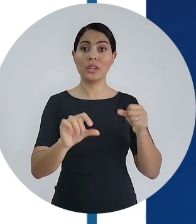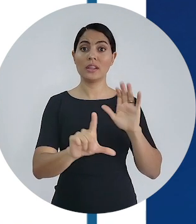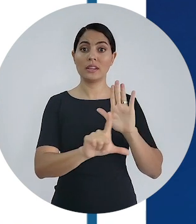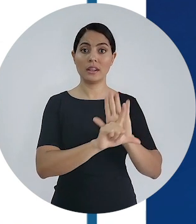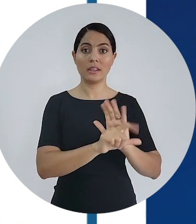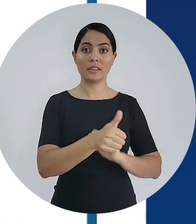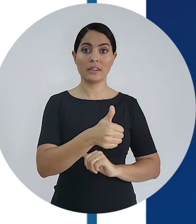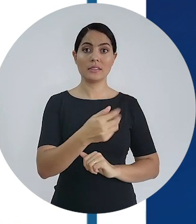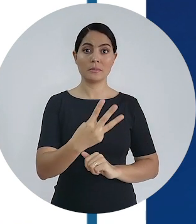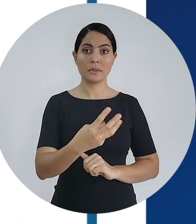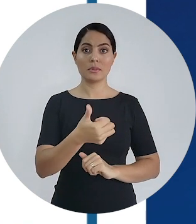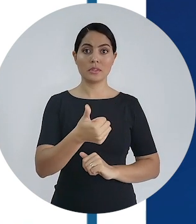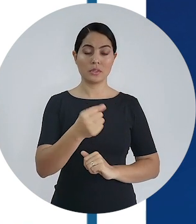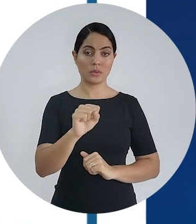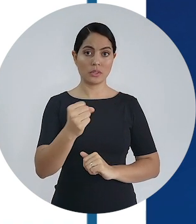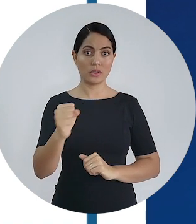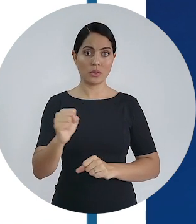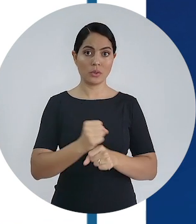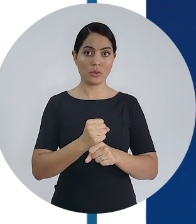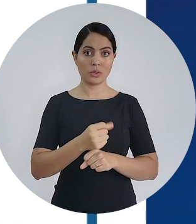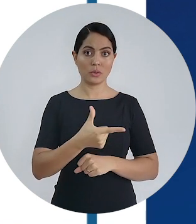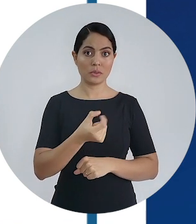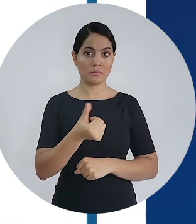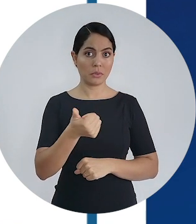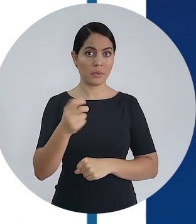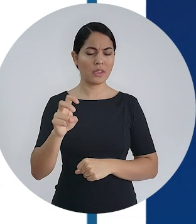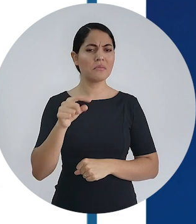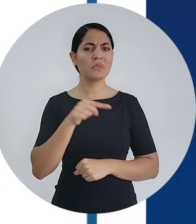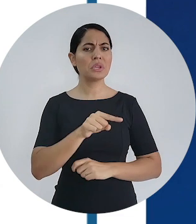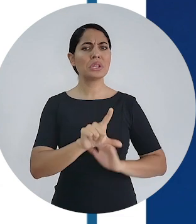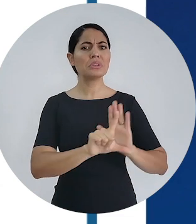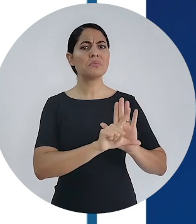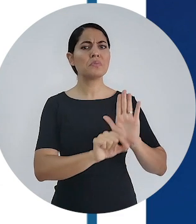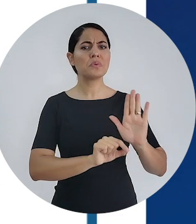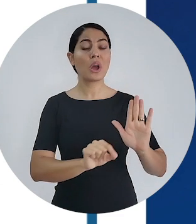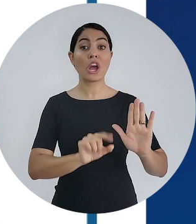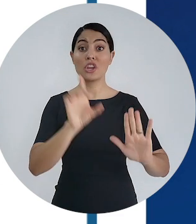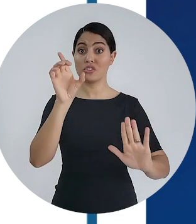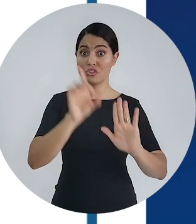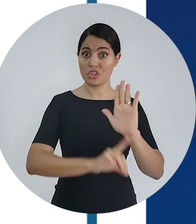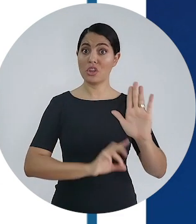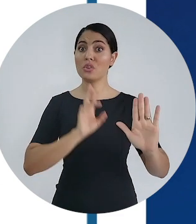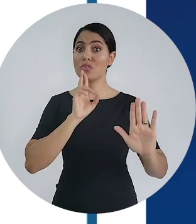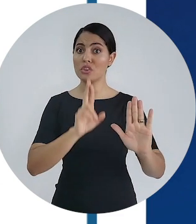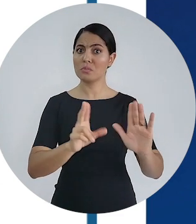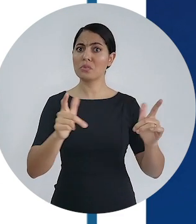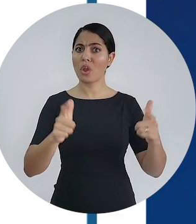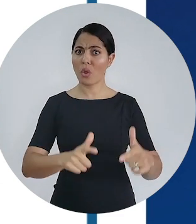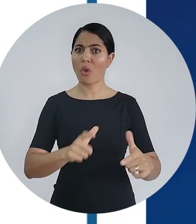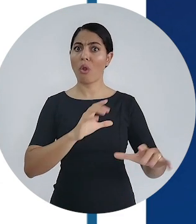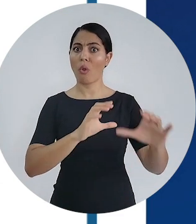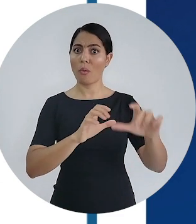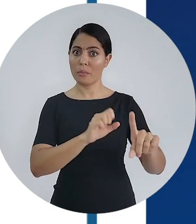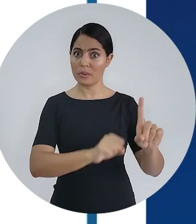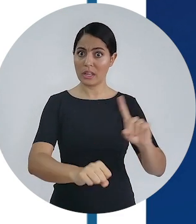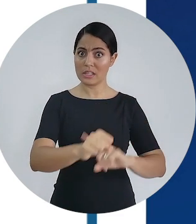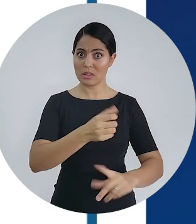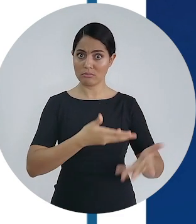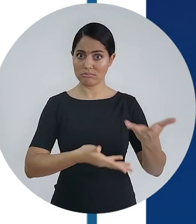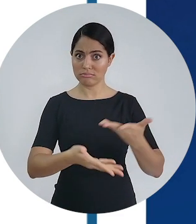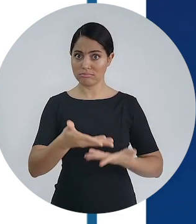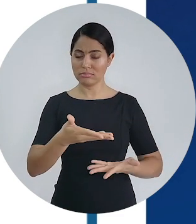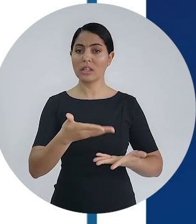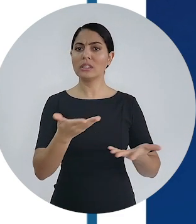do artigo 10 da Lei 13.188 de 2015, que trata do direito de resposta em veículos de